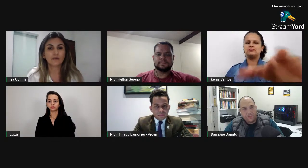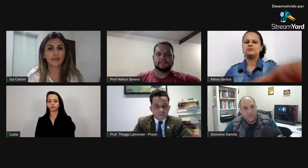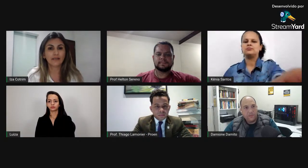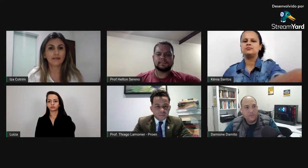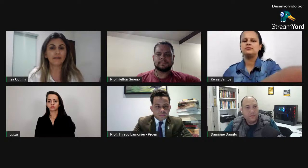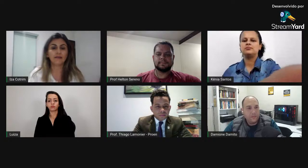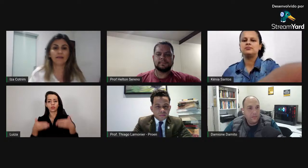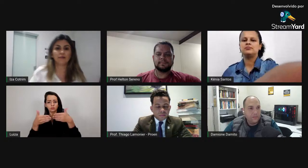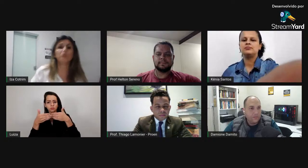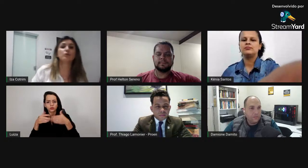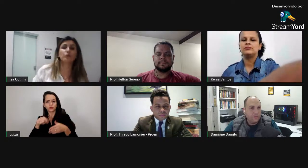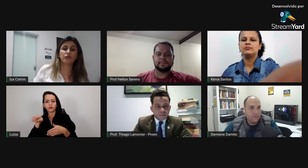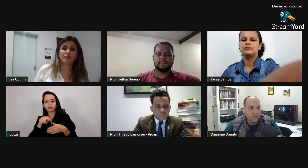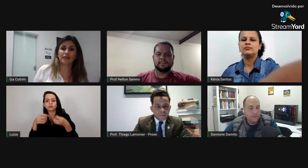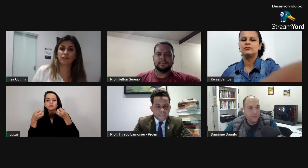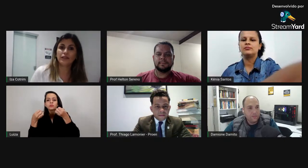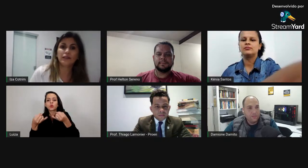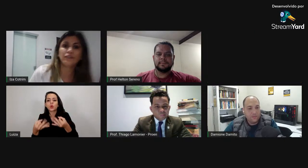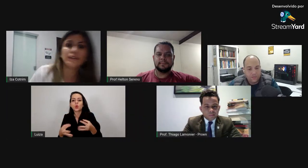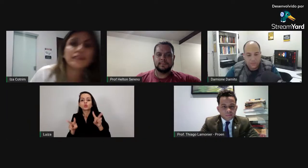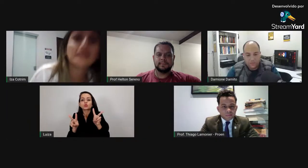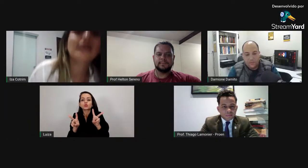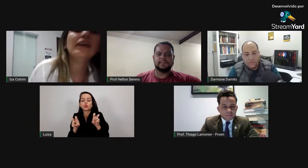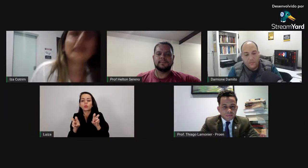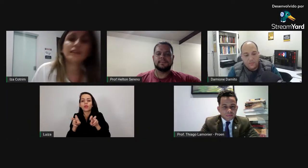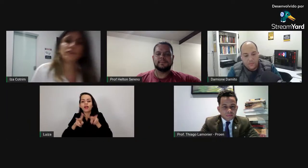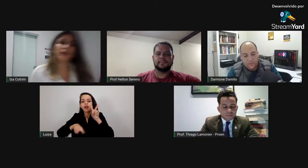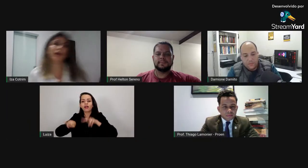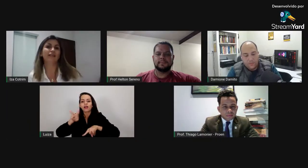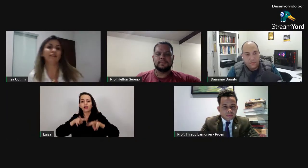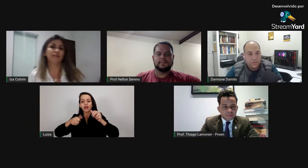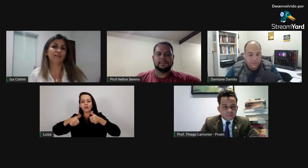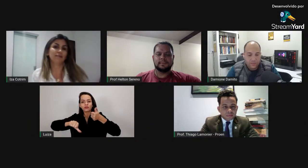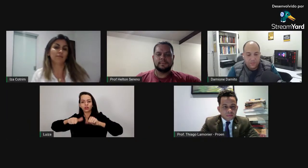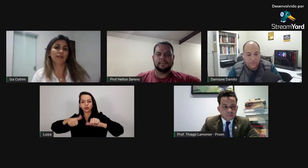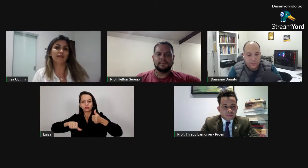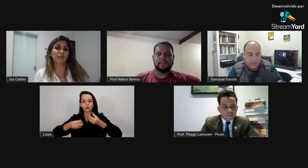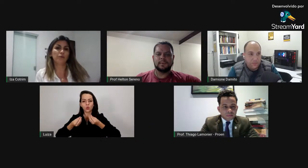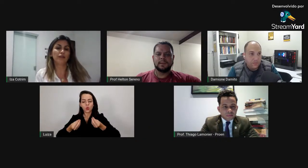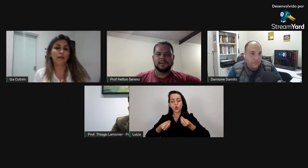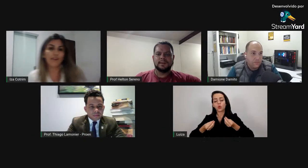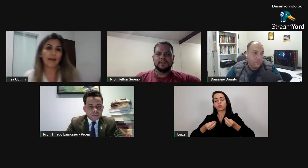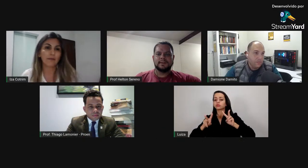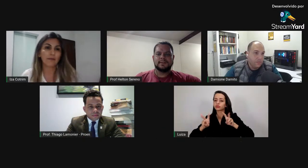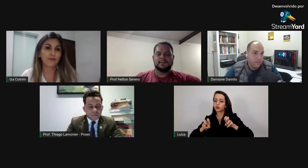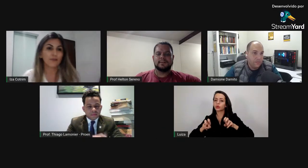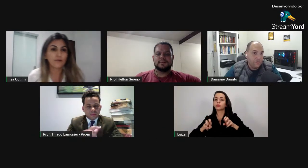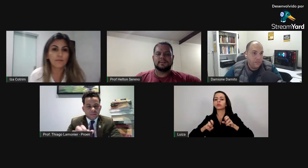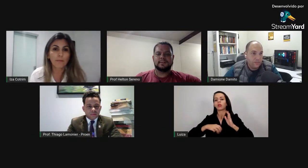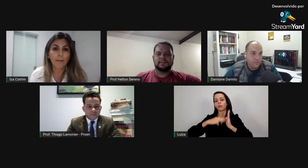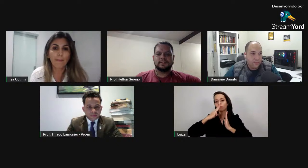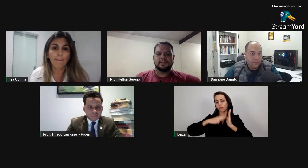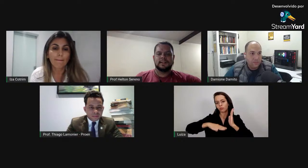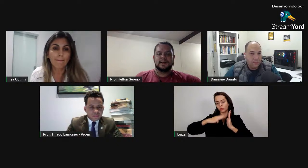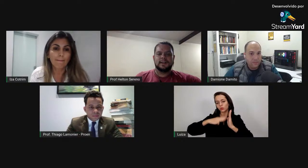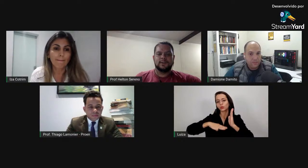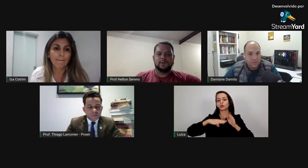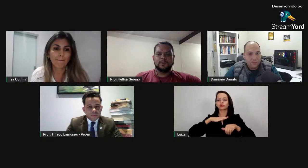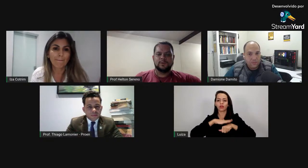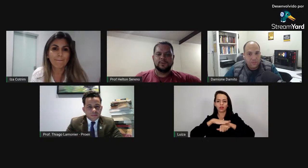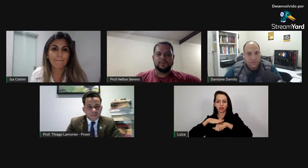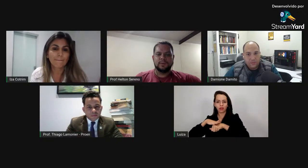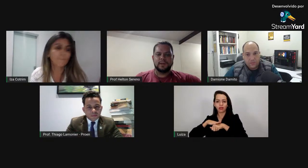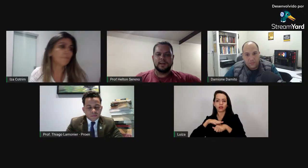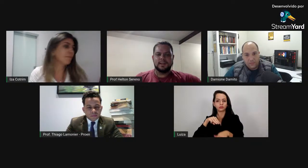processo né das metodologias ativas das ferramentas como é que vocês poderiam falar para a gente É